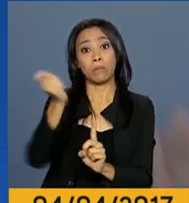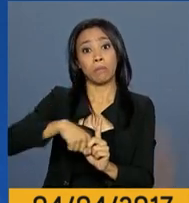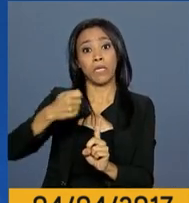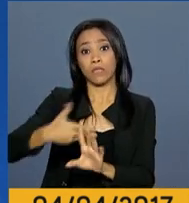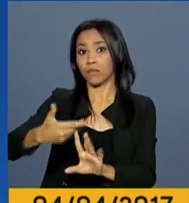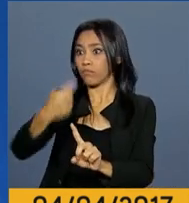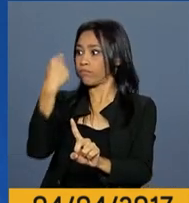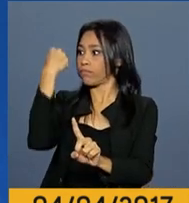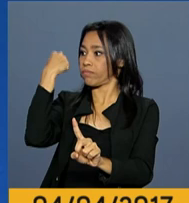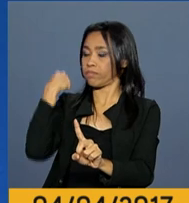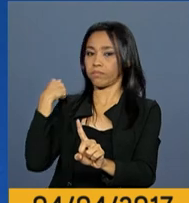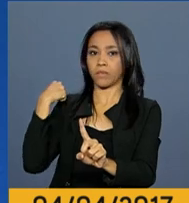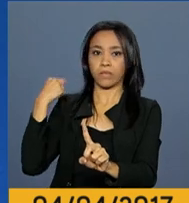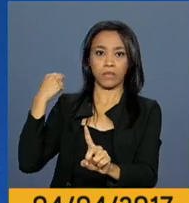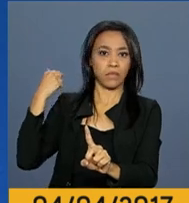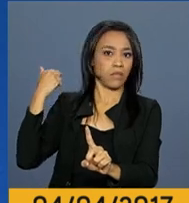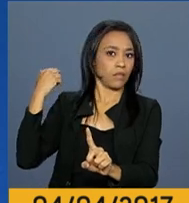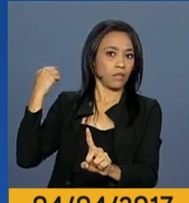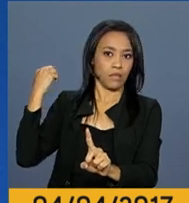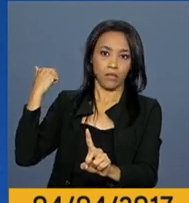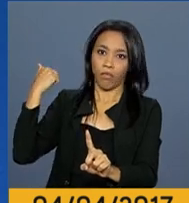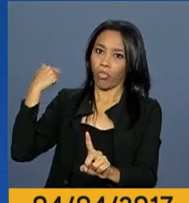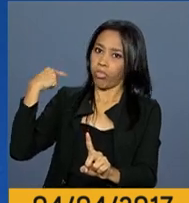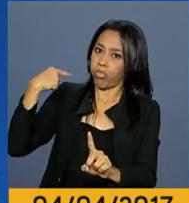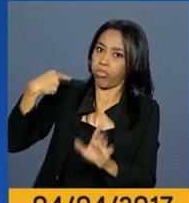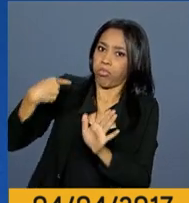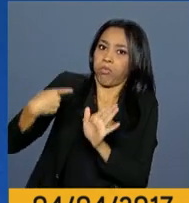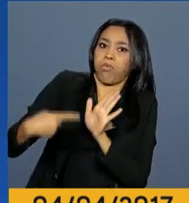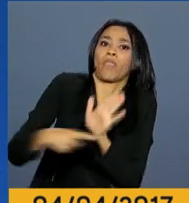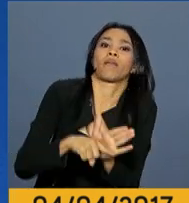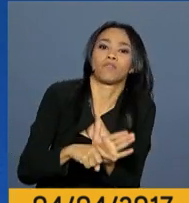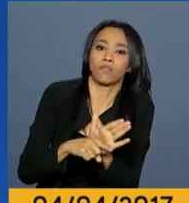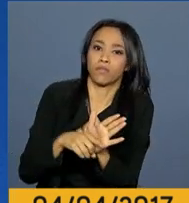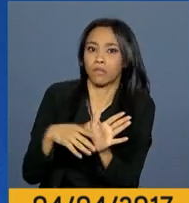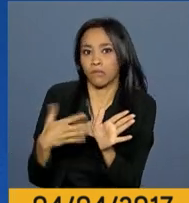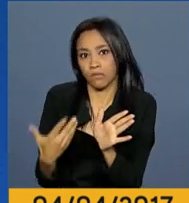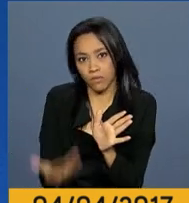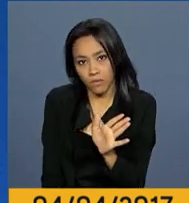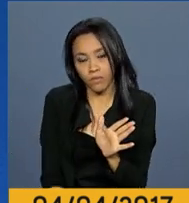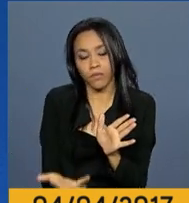de índices negativos, né? Portanto,